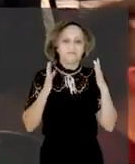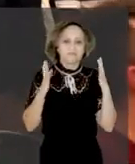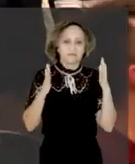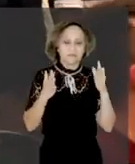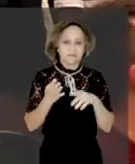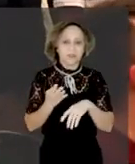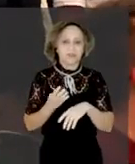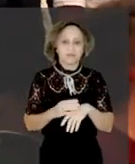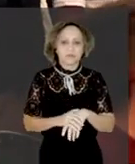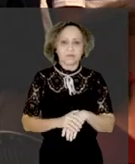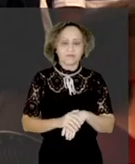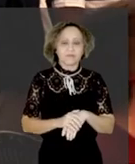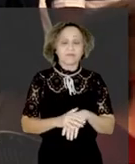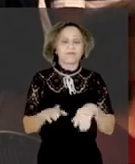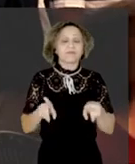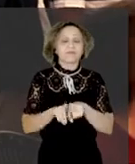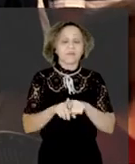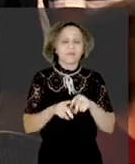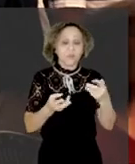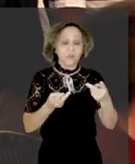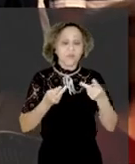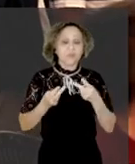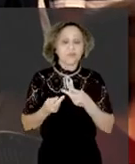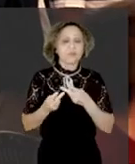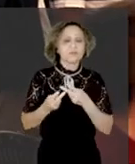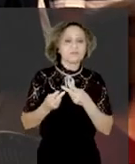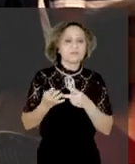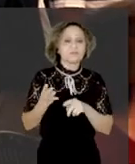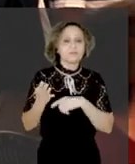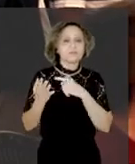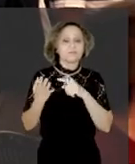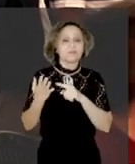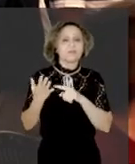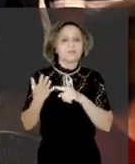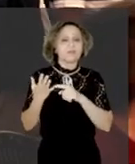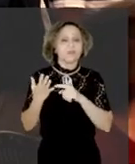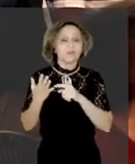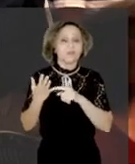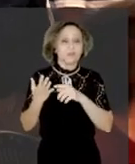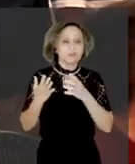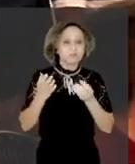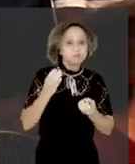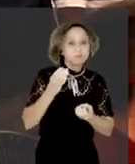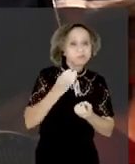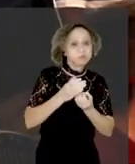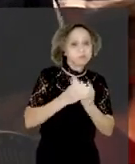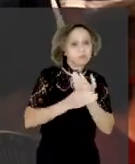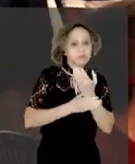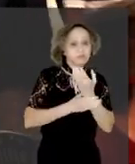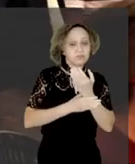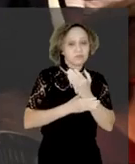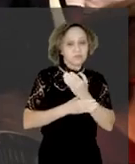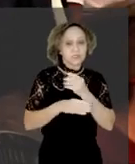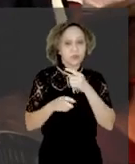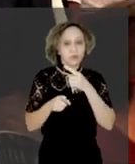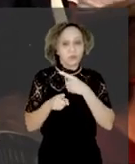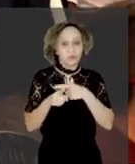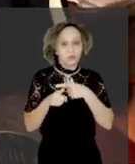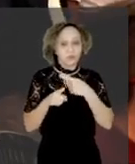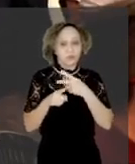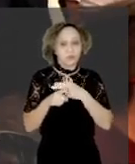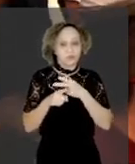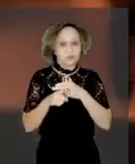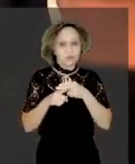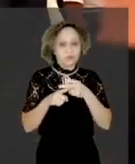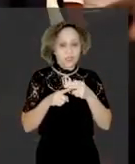Samanta e Sintonia. Foi roteirista de séries como Destino, Legalize Já e A